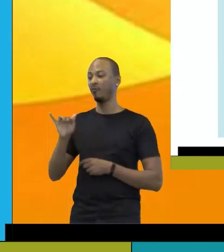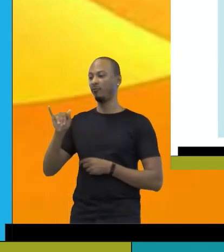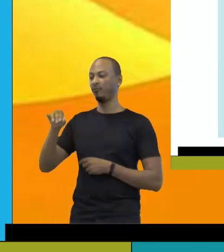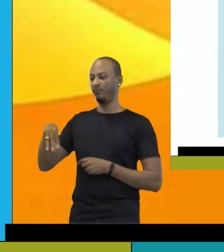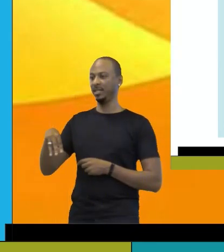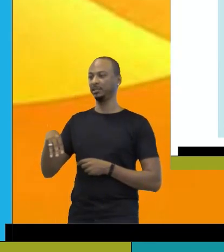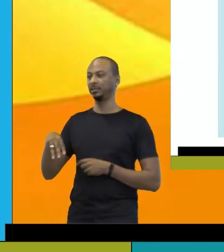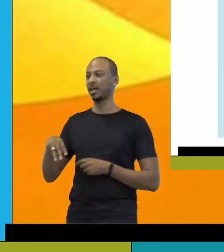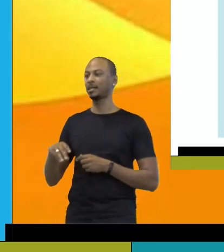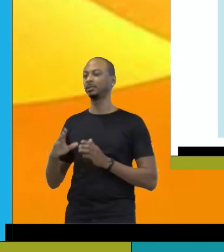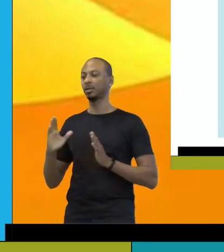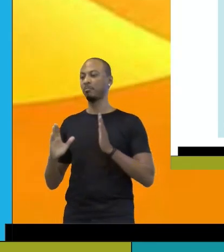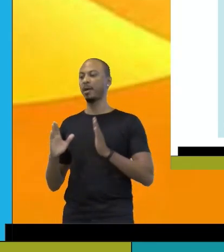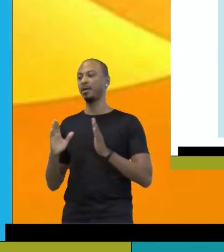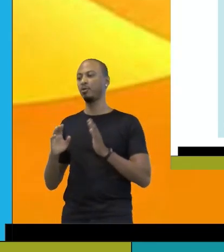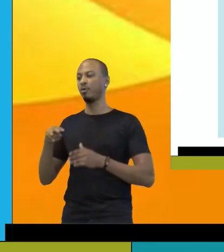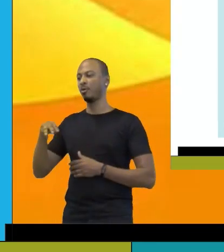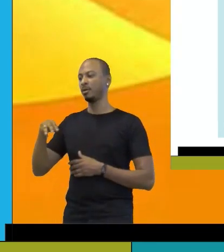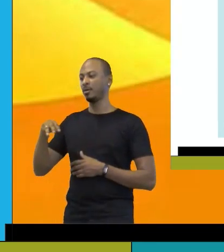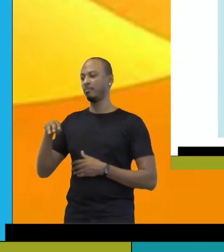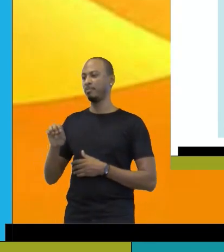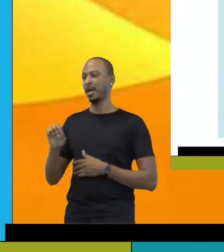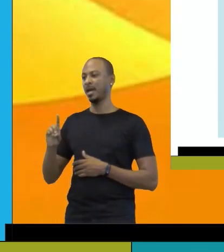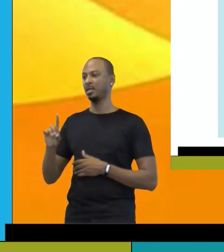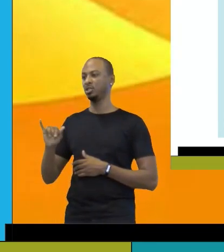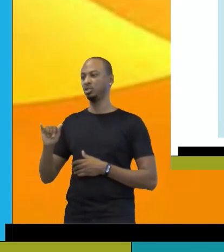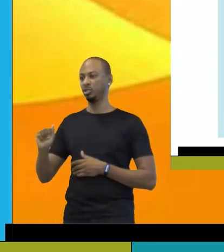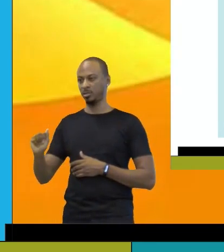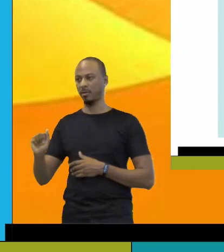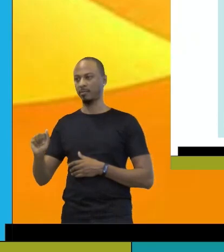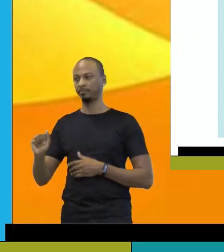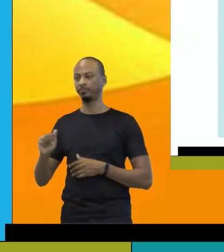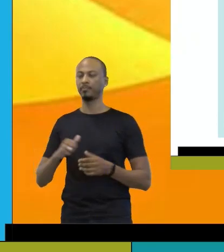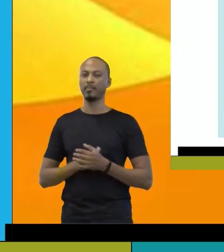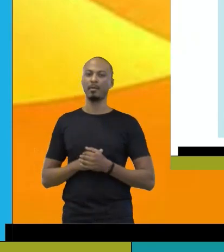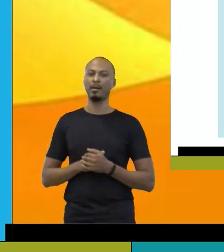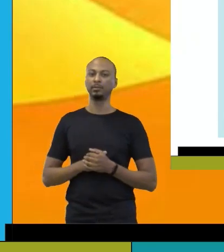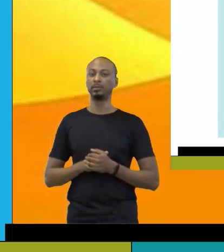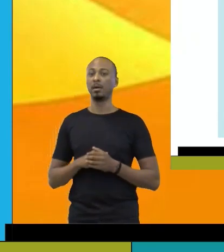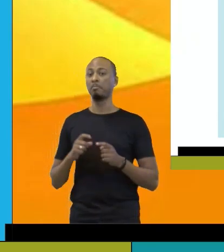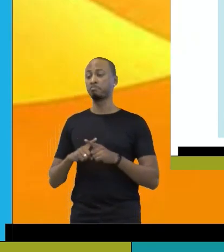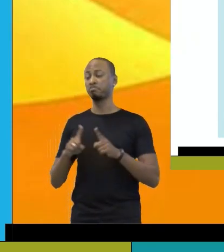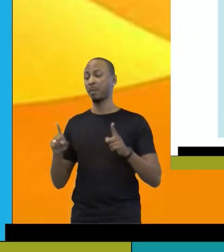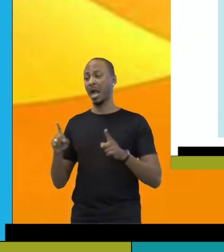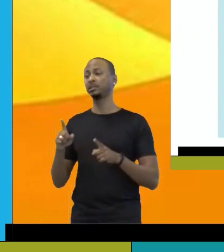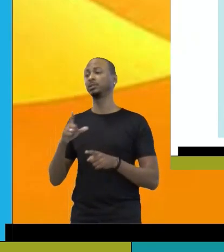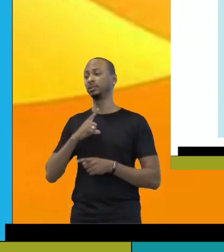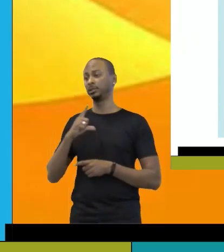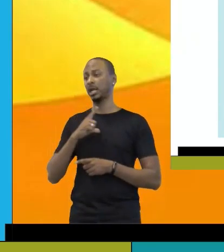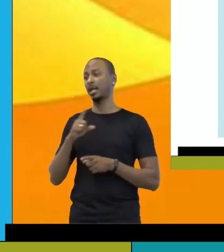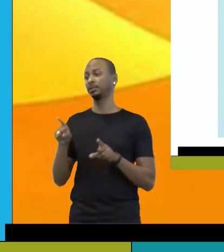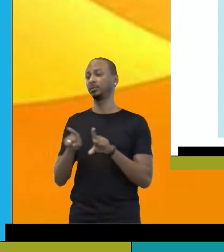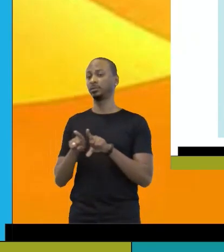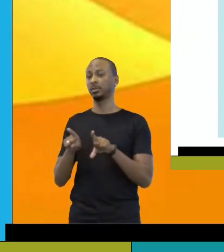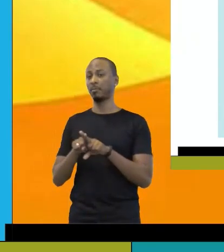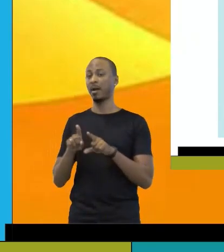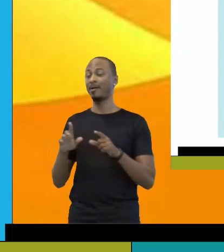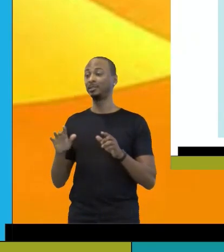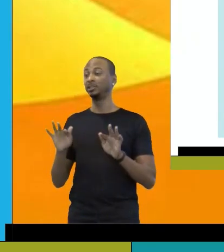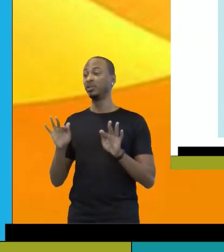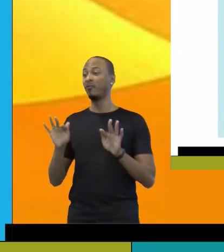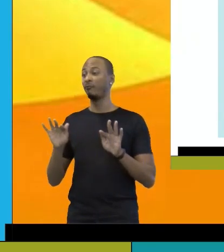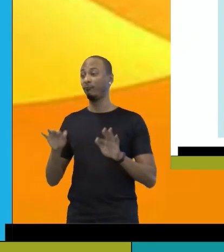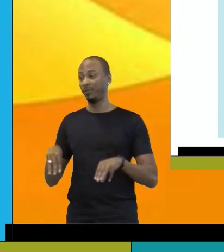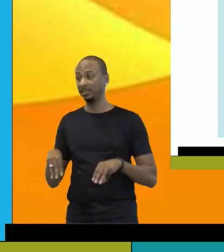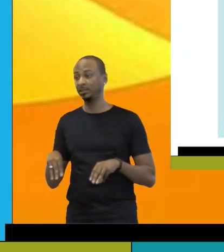Nós tivemos o fim da Idade Média no século XV, mas também teremos no século XV o fim do